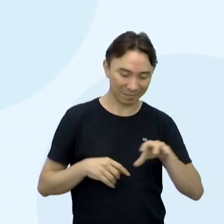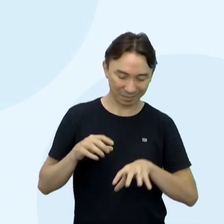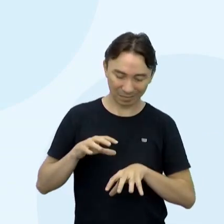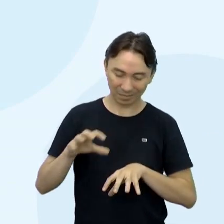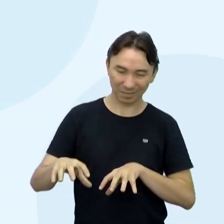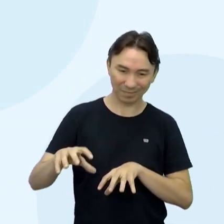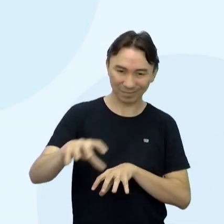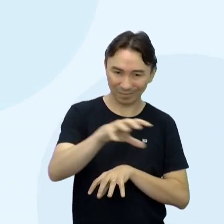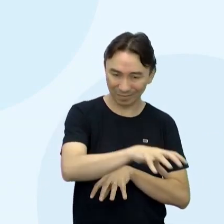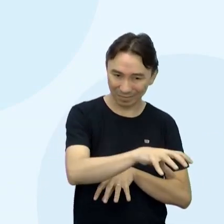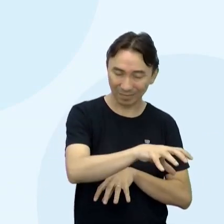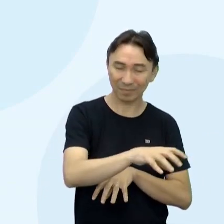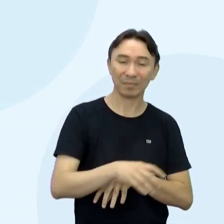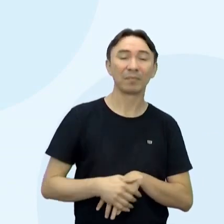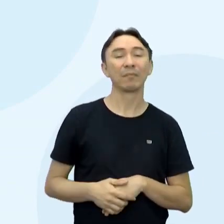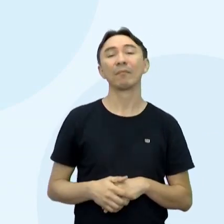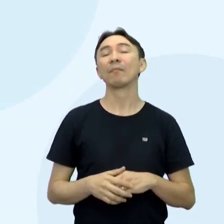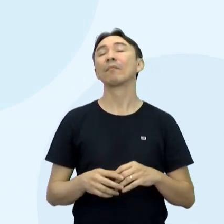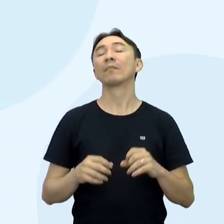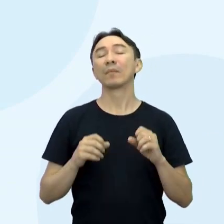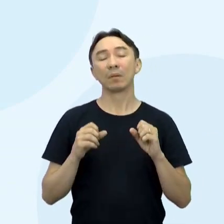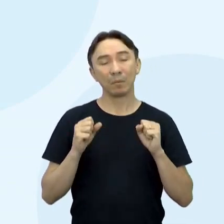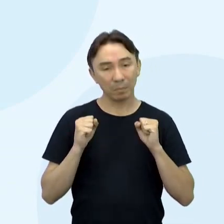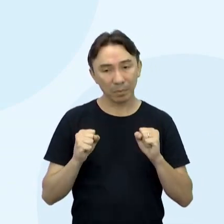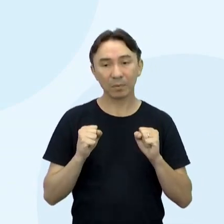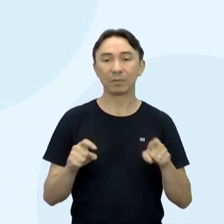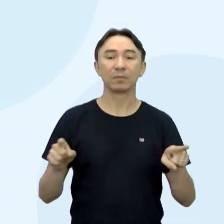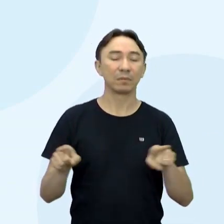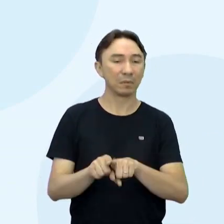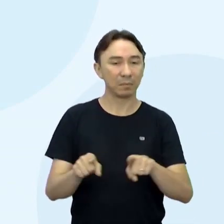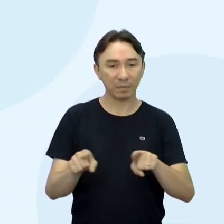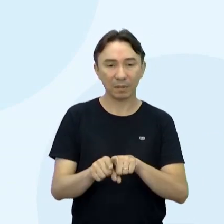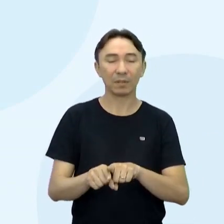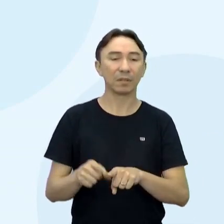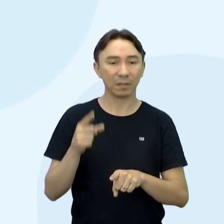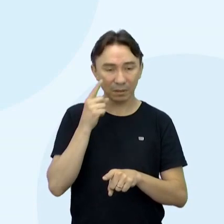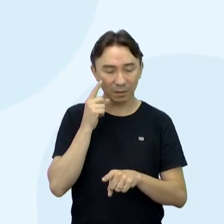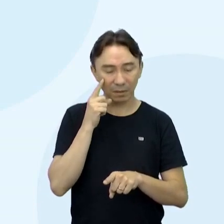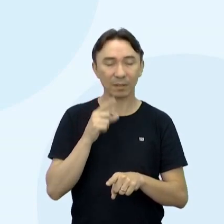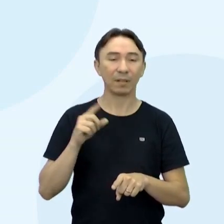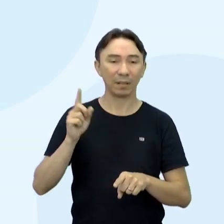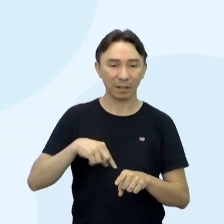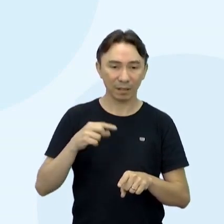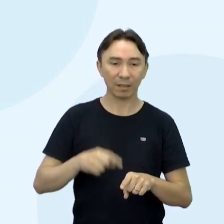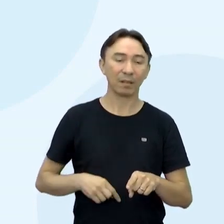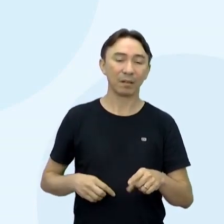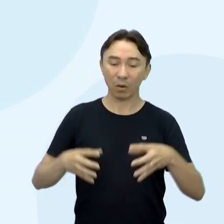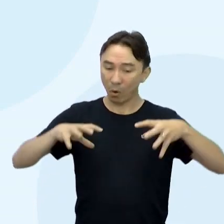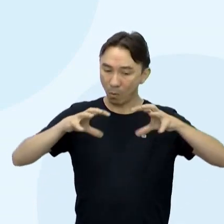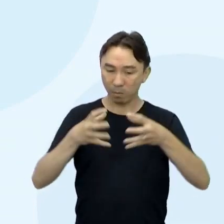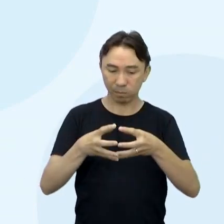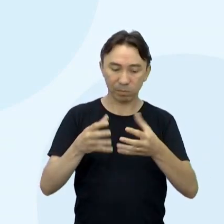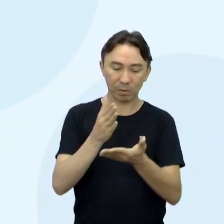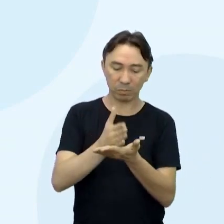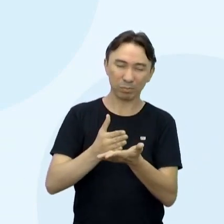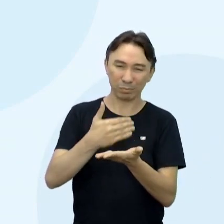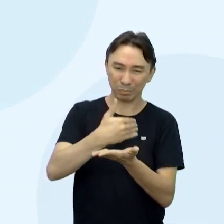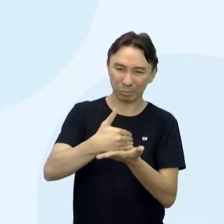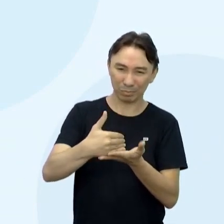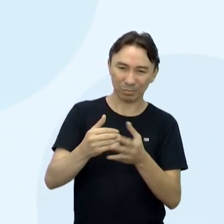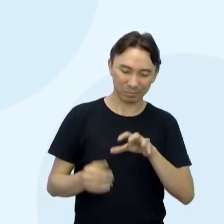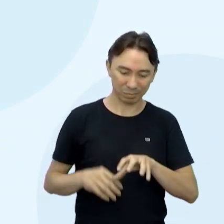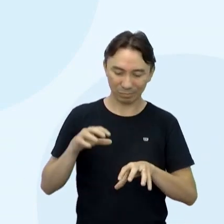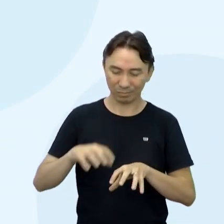pode ser retomada, que é a rotação por estação. Porém,